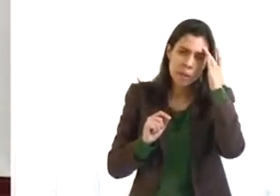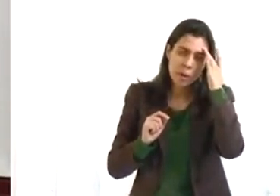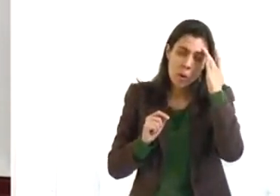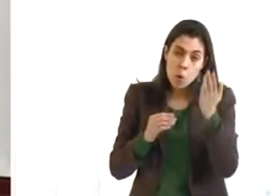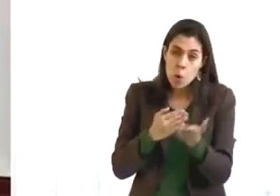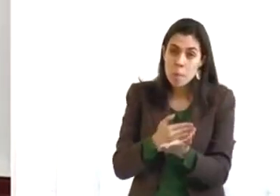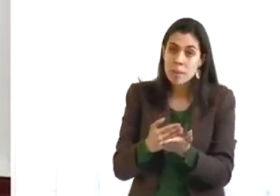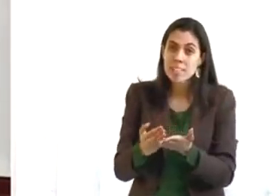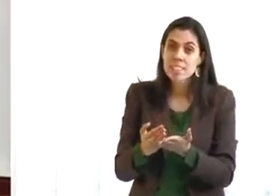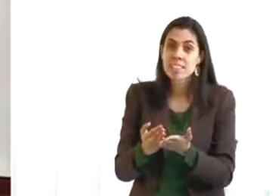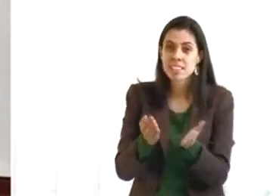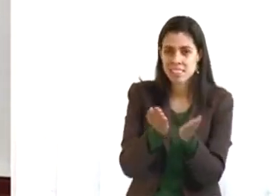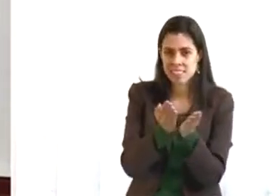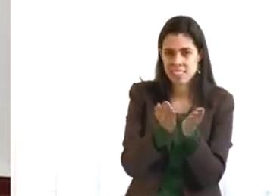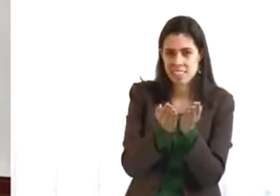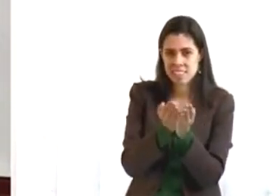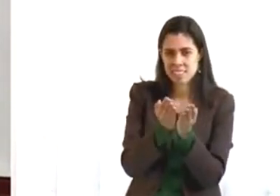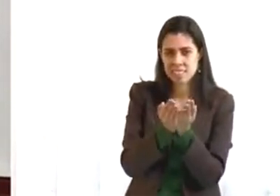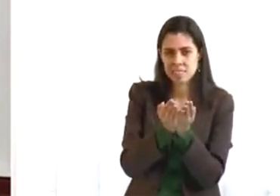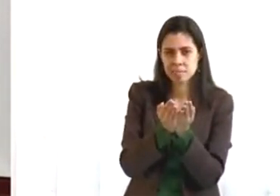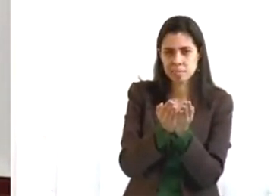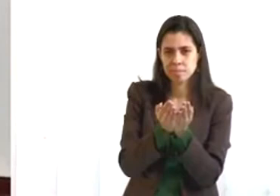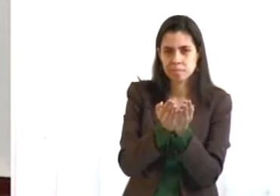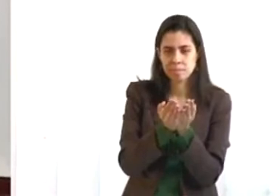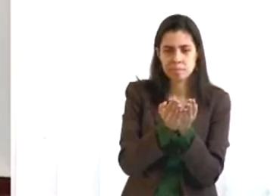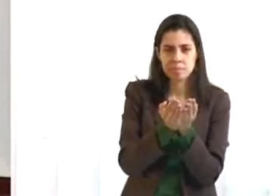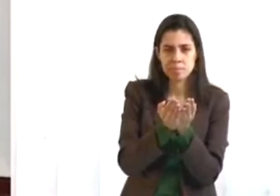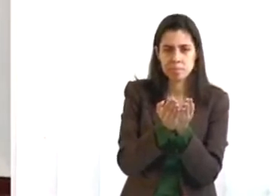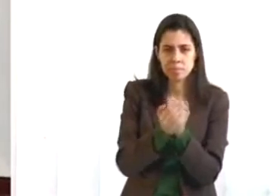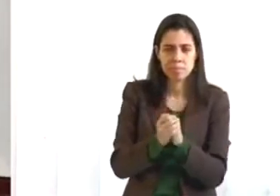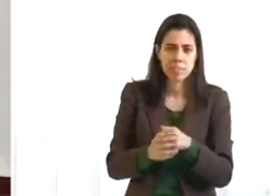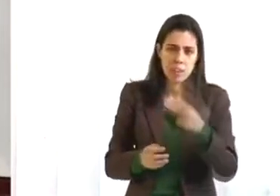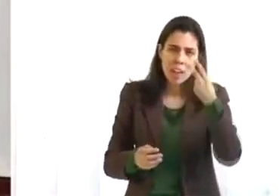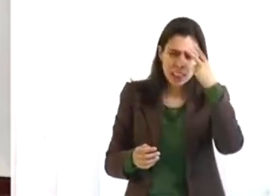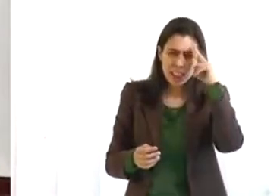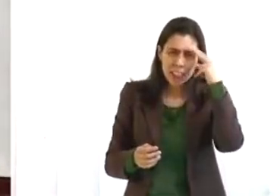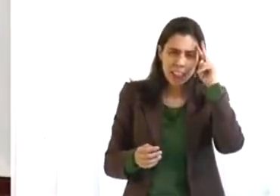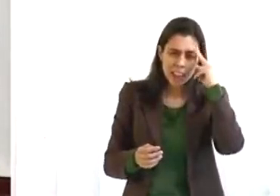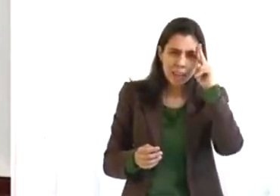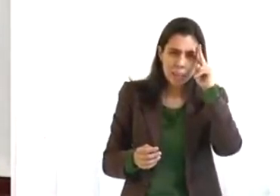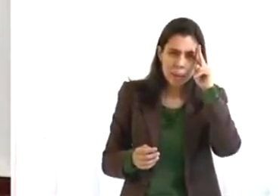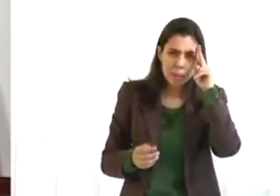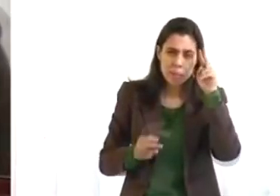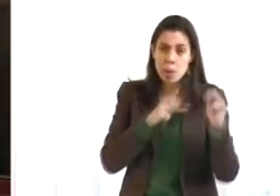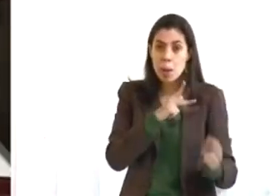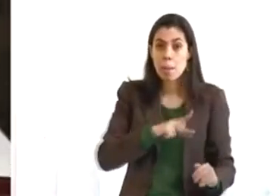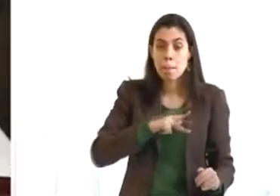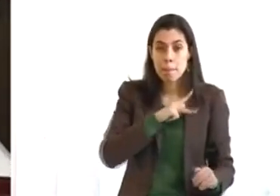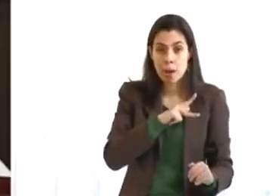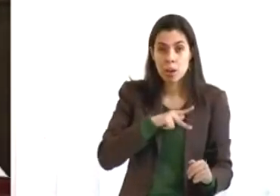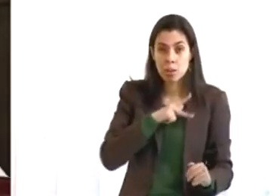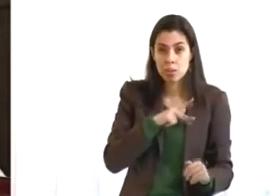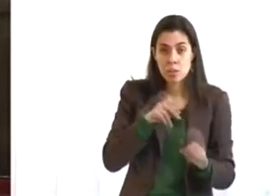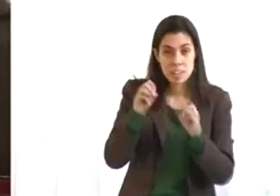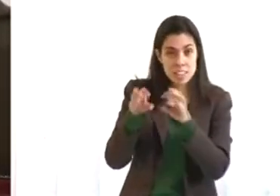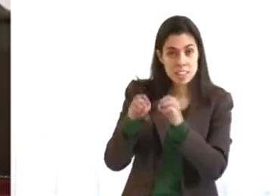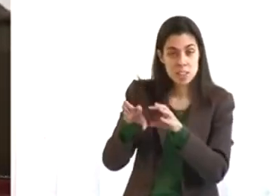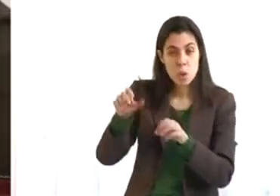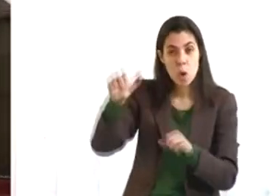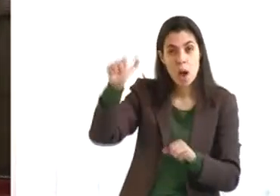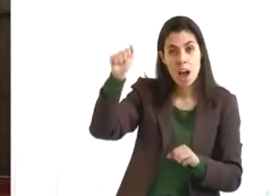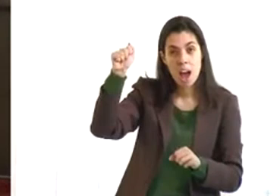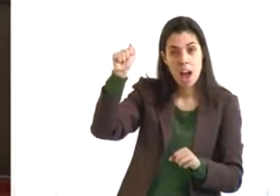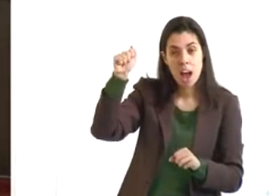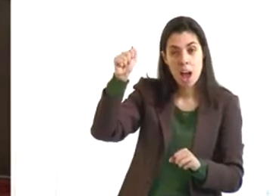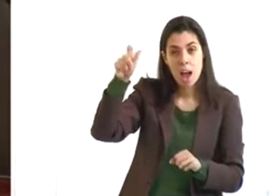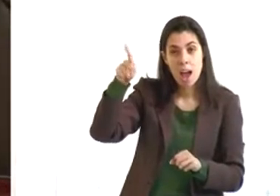leva para casa e cuida de Apolo, ensina Apolo, discipulou Apolo, e Apolo sai pregando o evangelho. Nós podemos